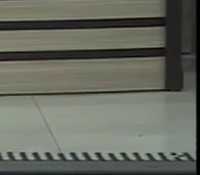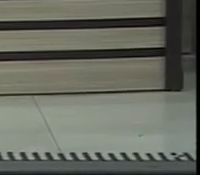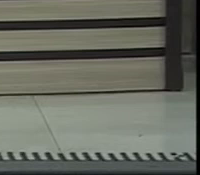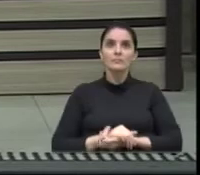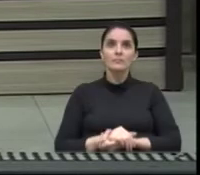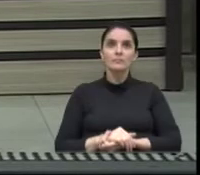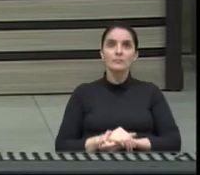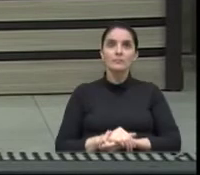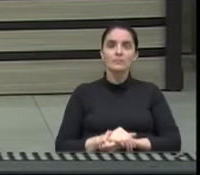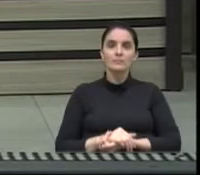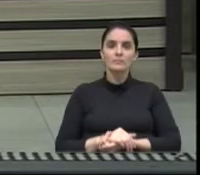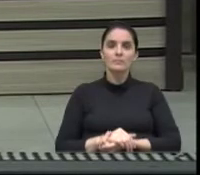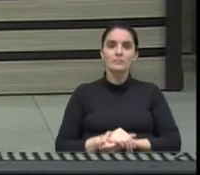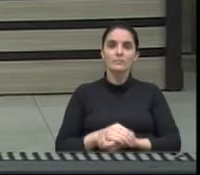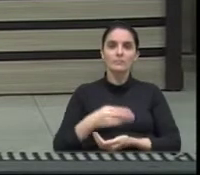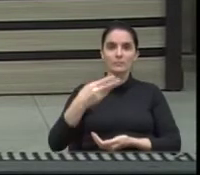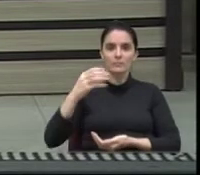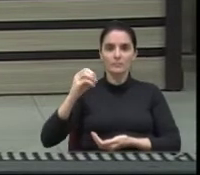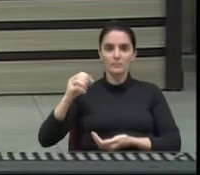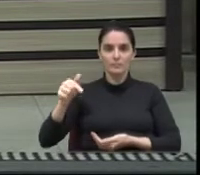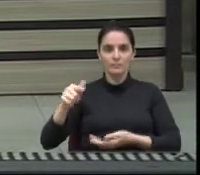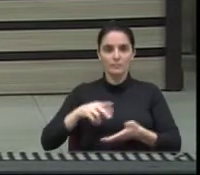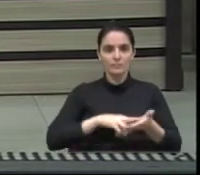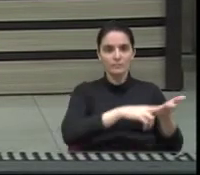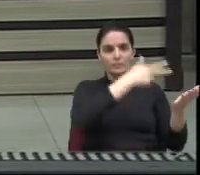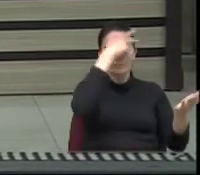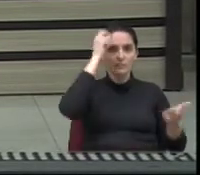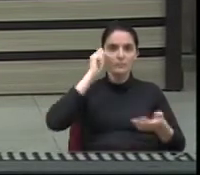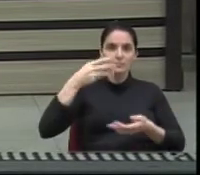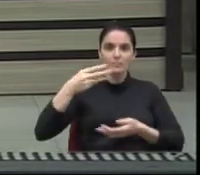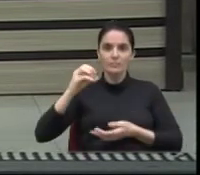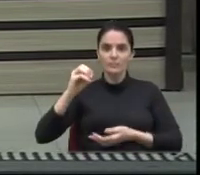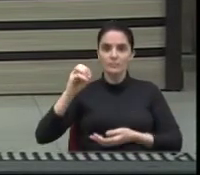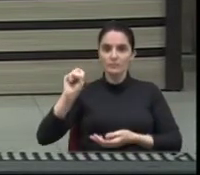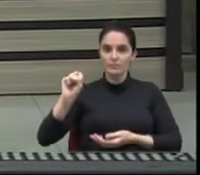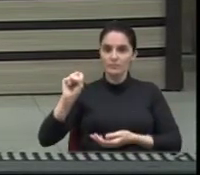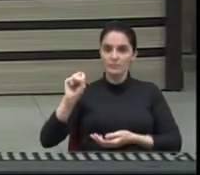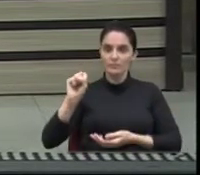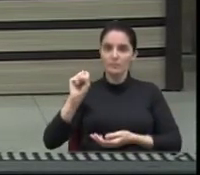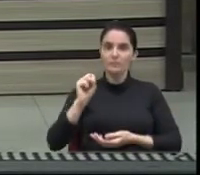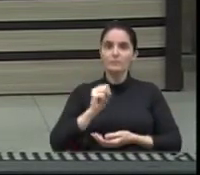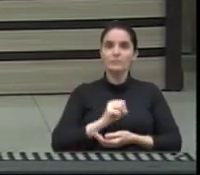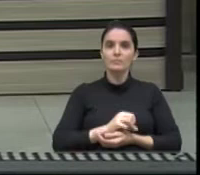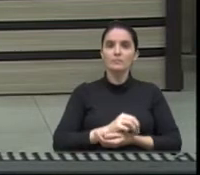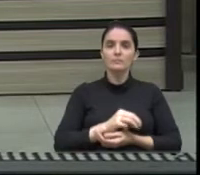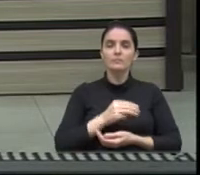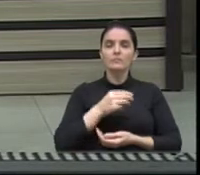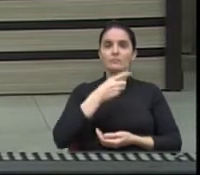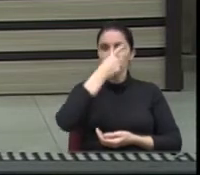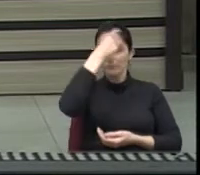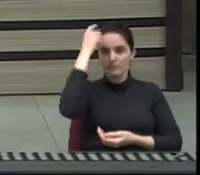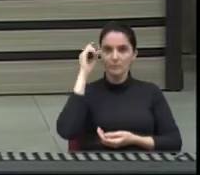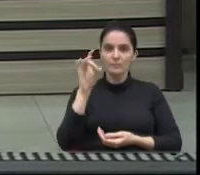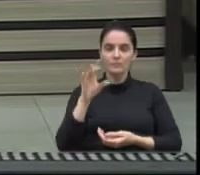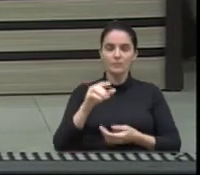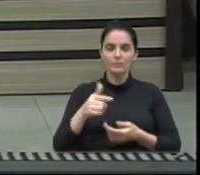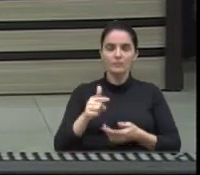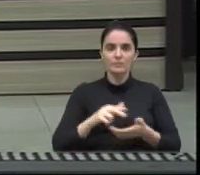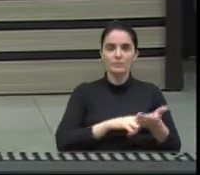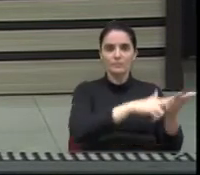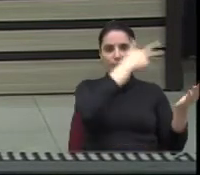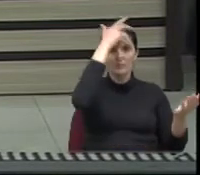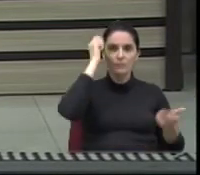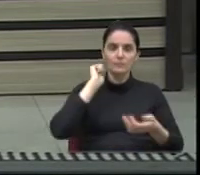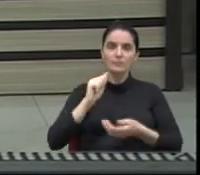307. Não havendo executivo. 308, Wagner Barbosa. Em discussão. Não havendo